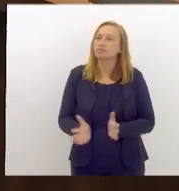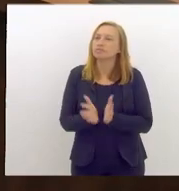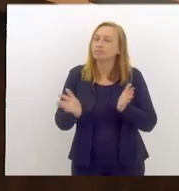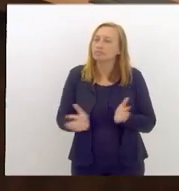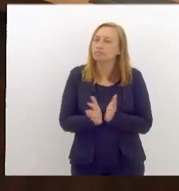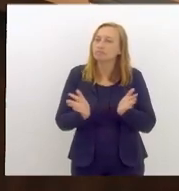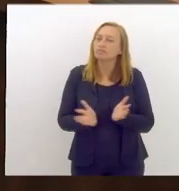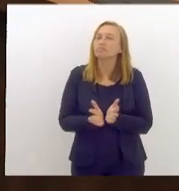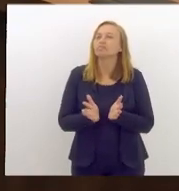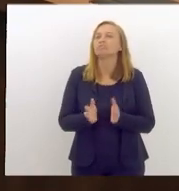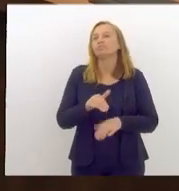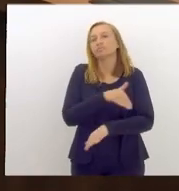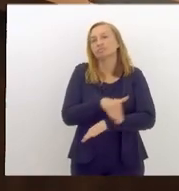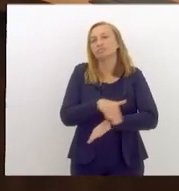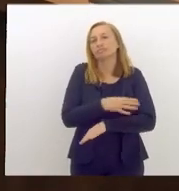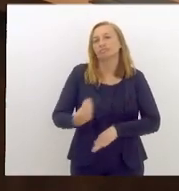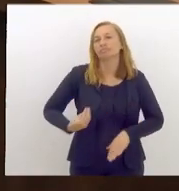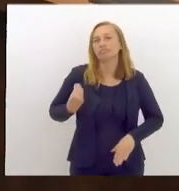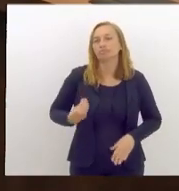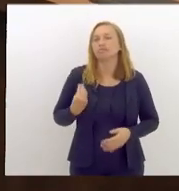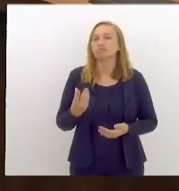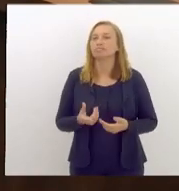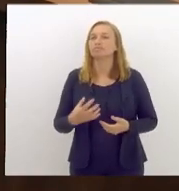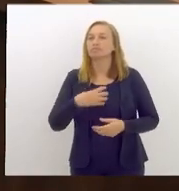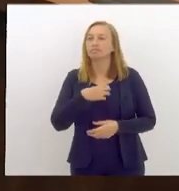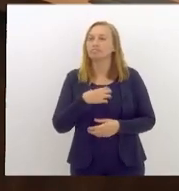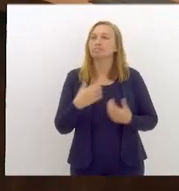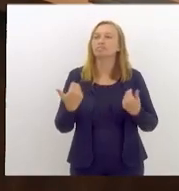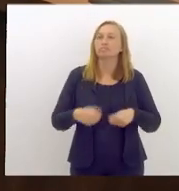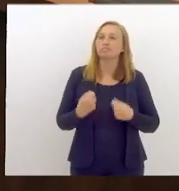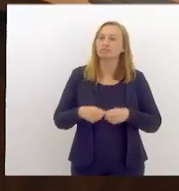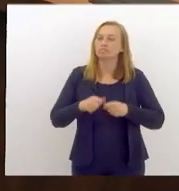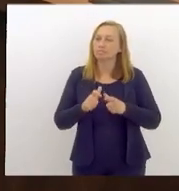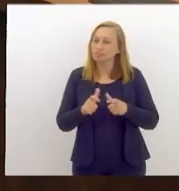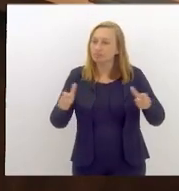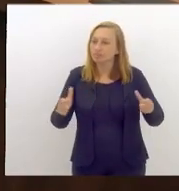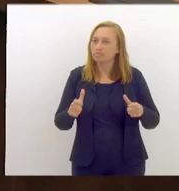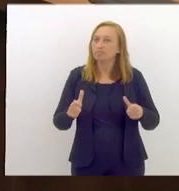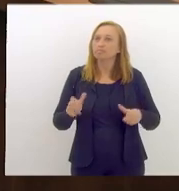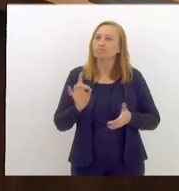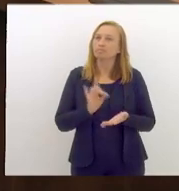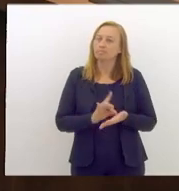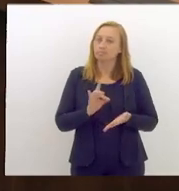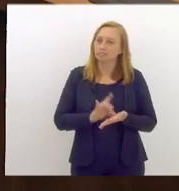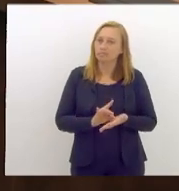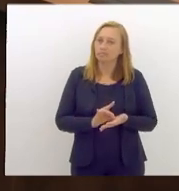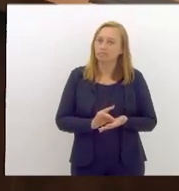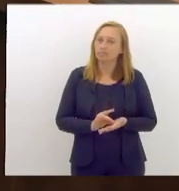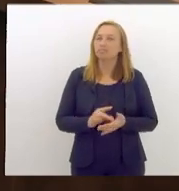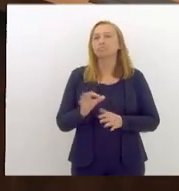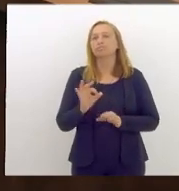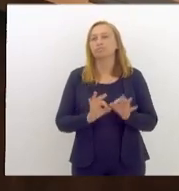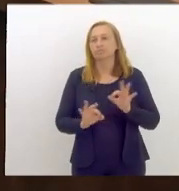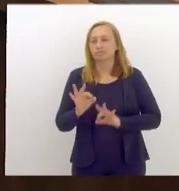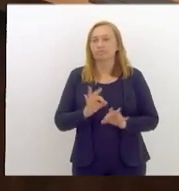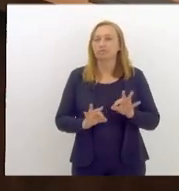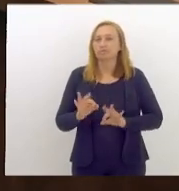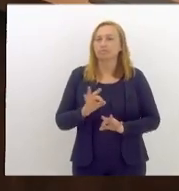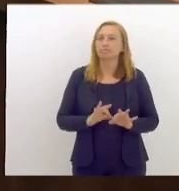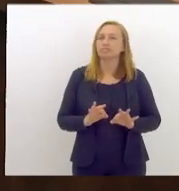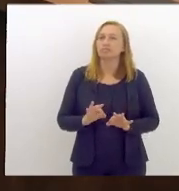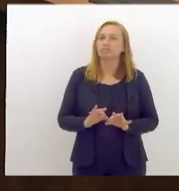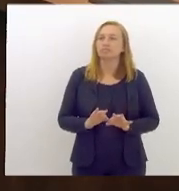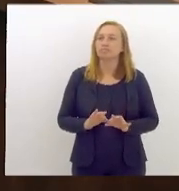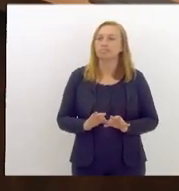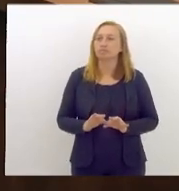população em situação de rua e nesse sentido é preciso ampliar prorrogar na verdade a vigência desse programa de modo que